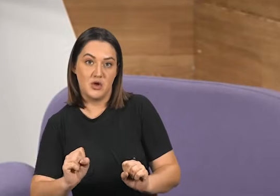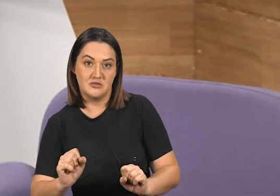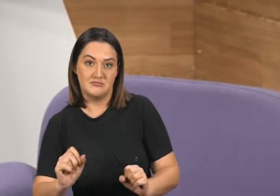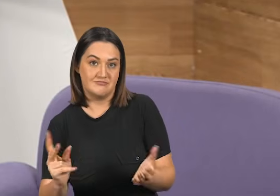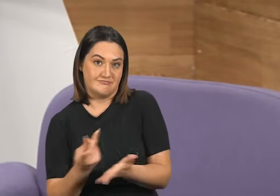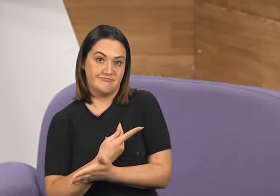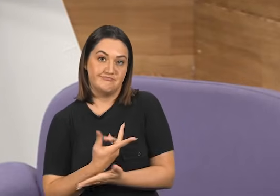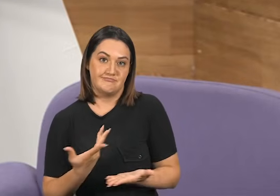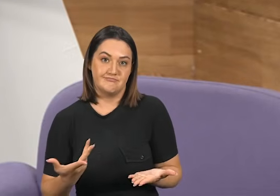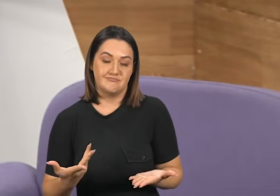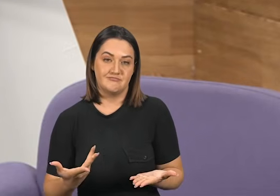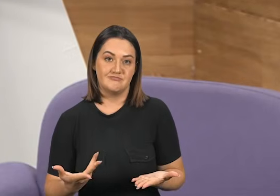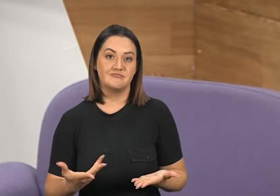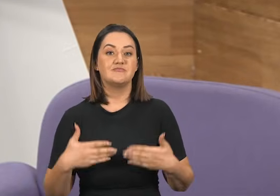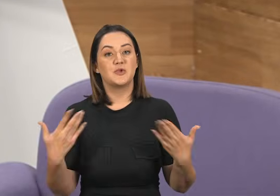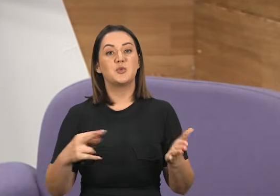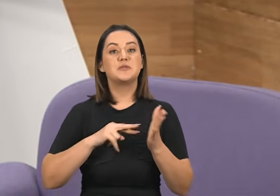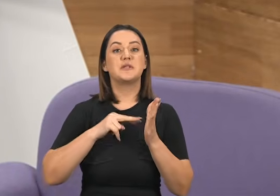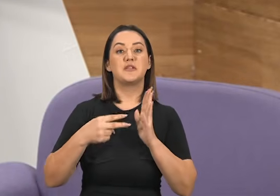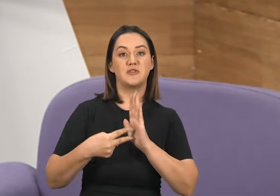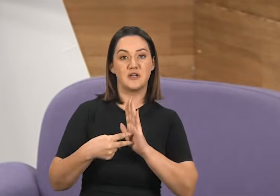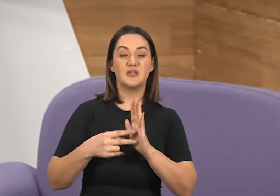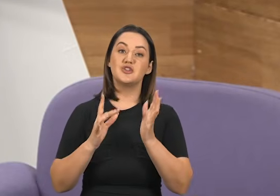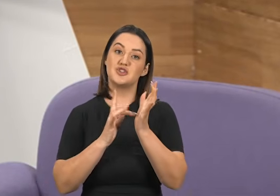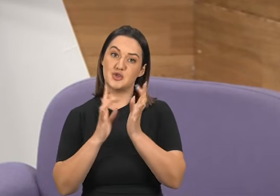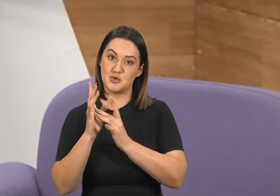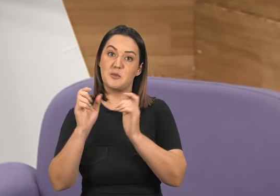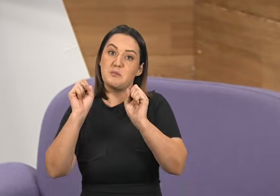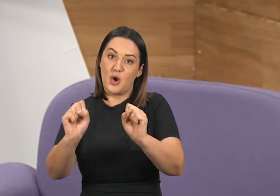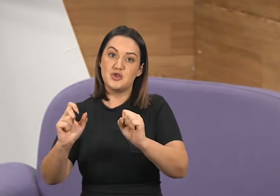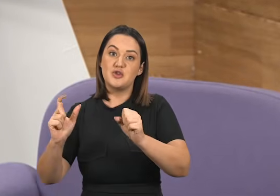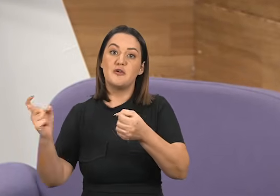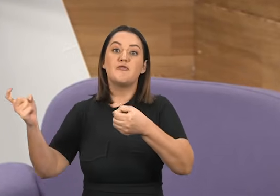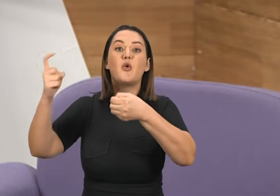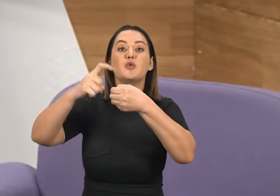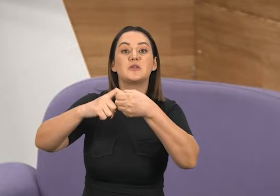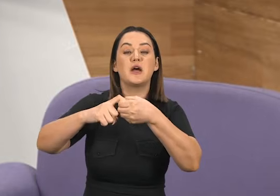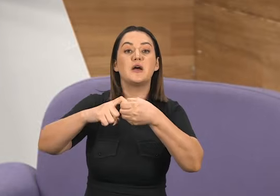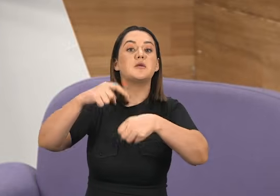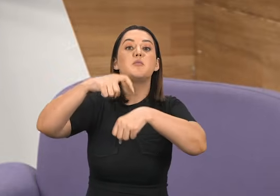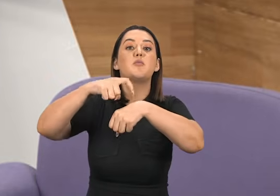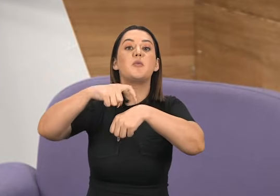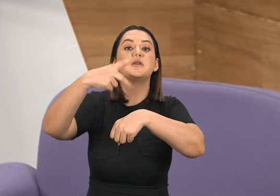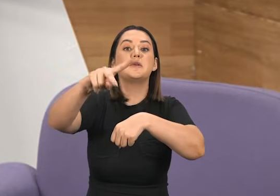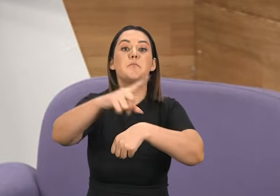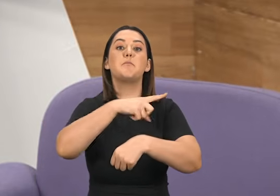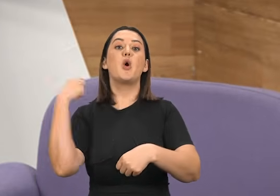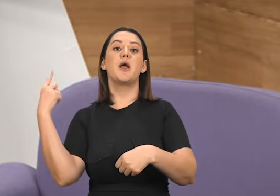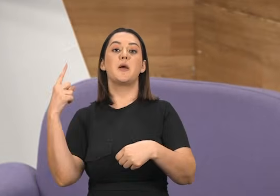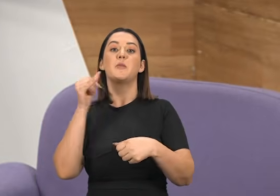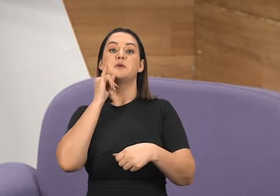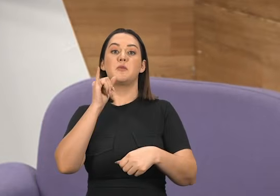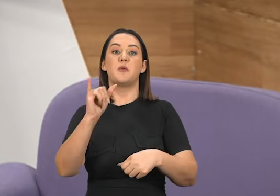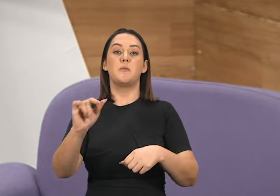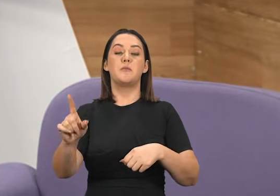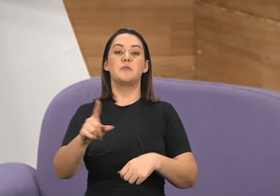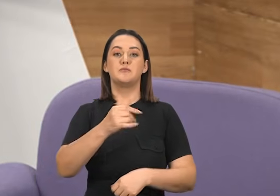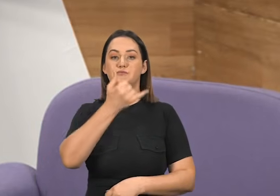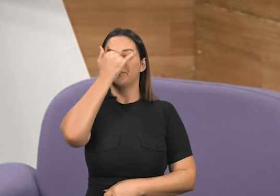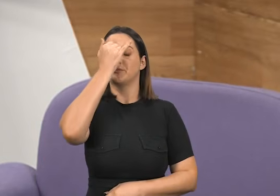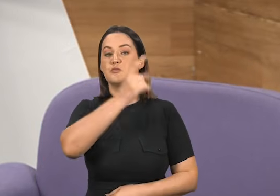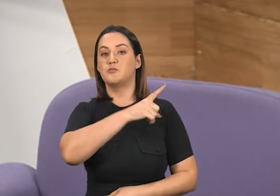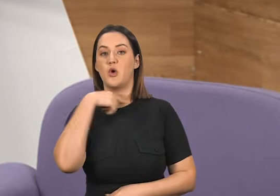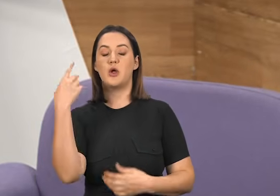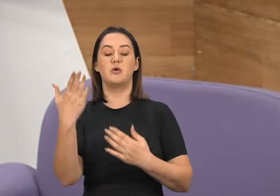estar. Isto quer dizer que Jesus pode voltar para você na hora da sua morte, isto é, quando a pessoa